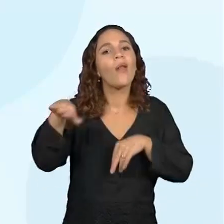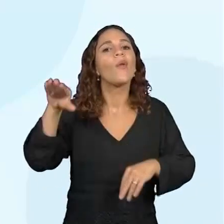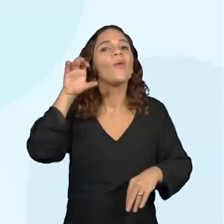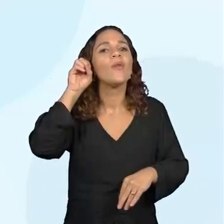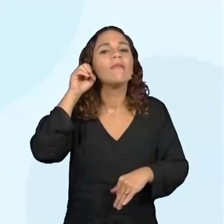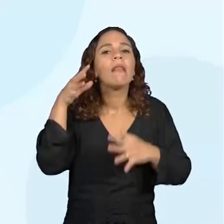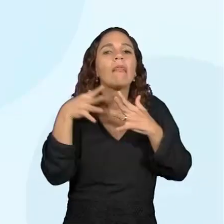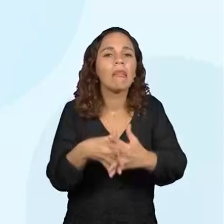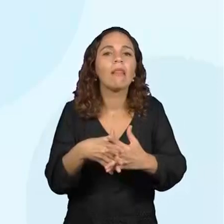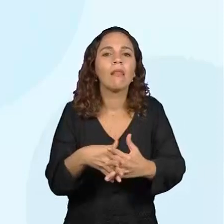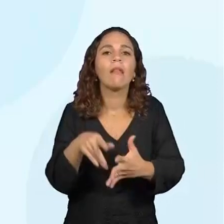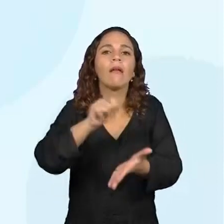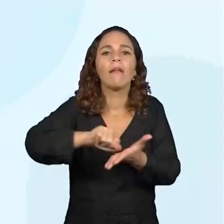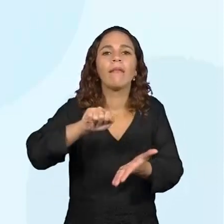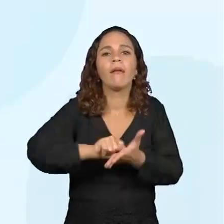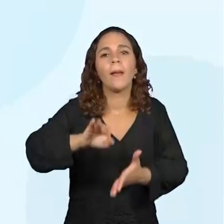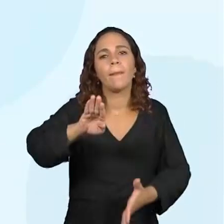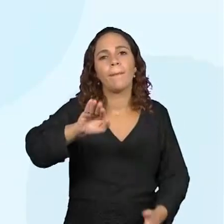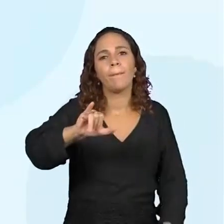Ele